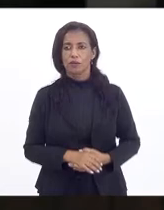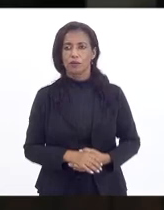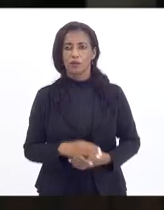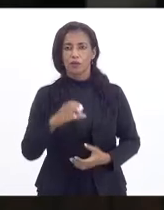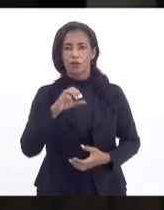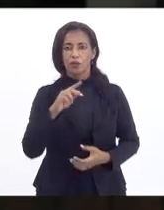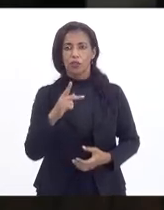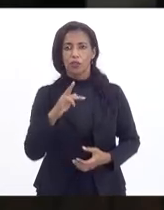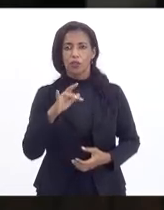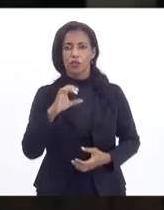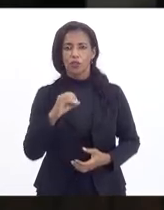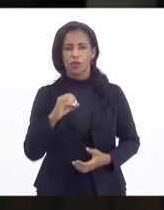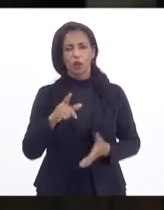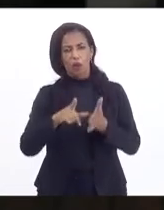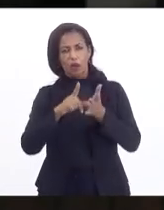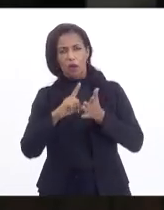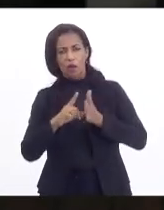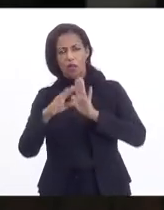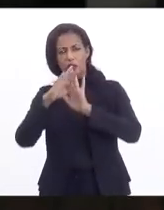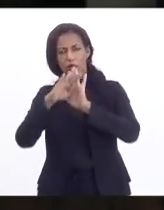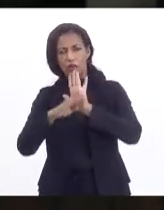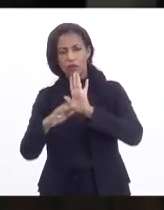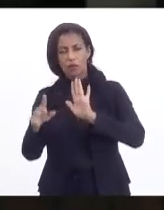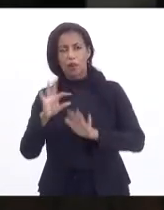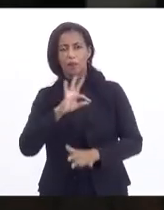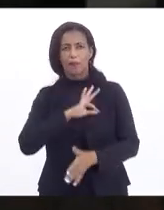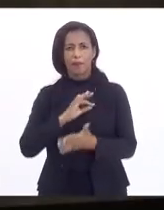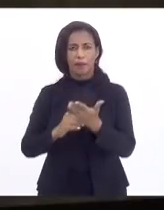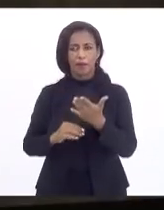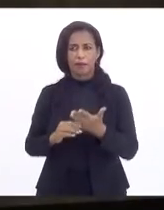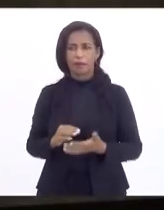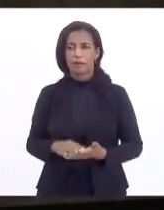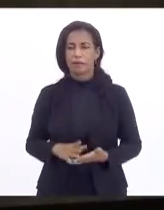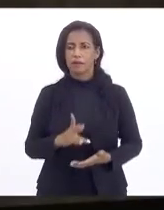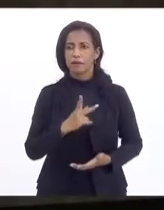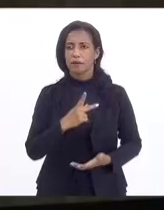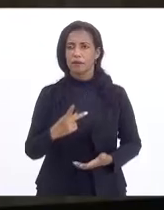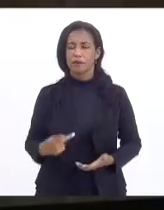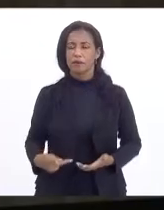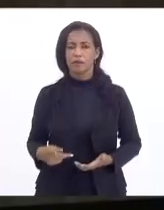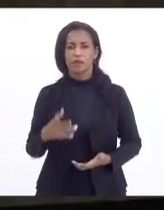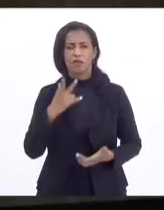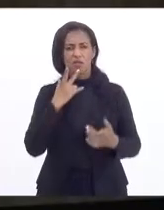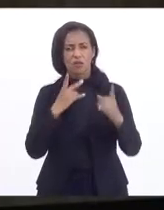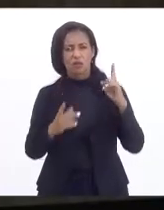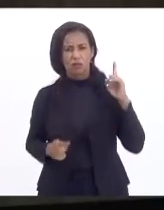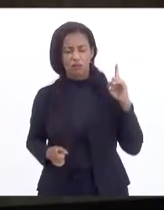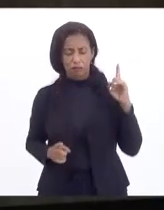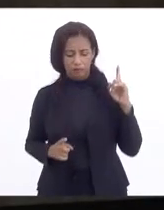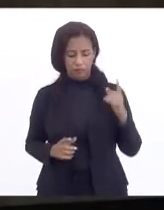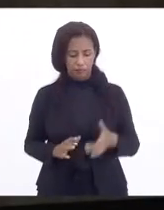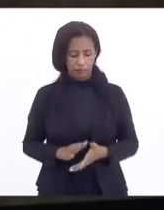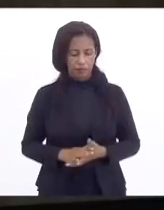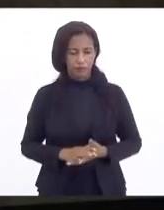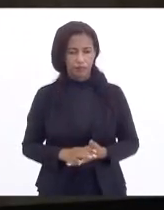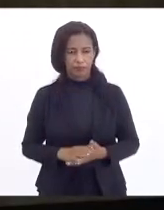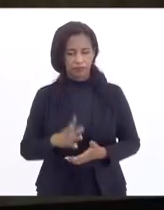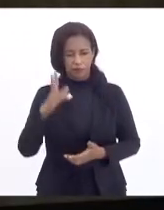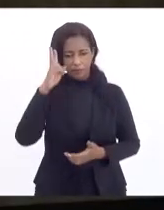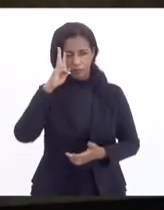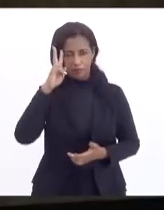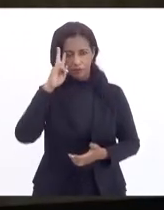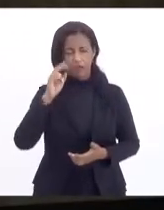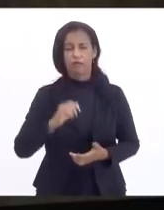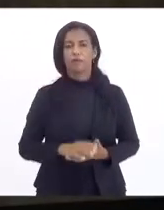Chico Machado, antes, porém, questão de ordem, deputada Marta. Presidente, eu queria só fazer uma